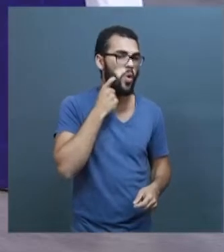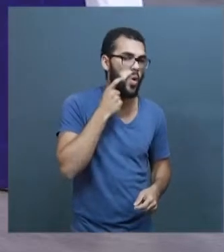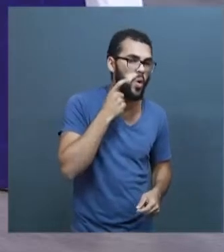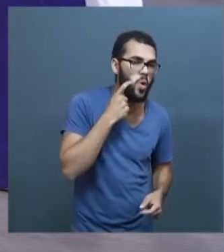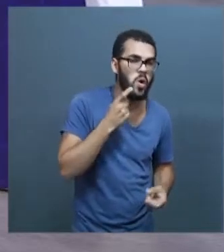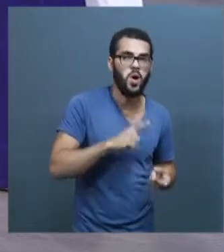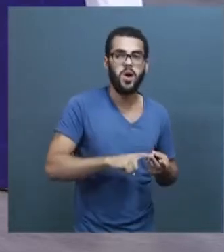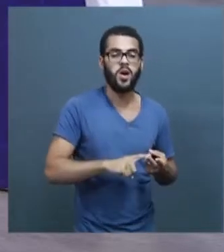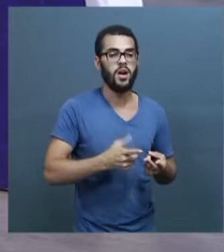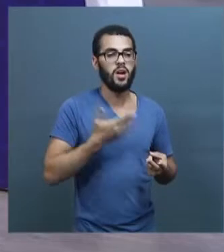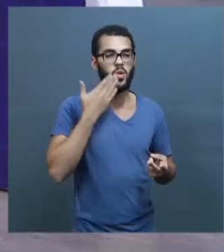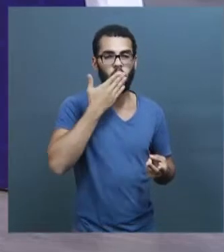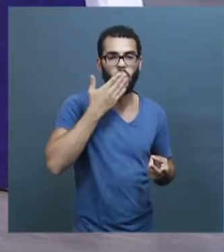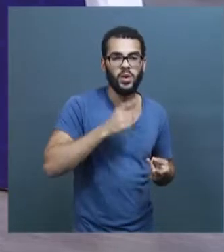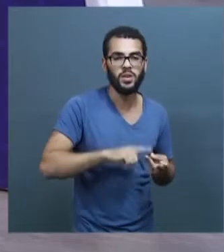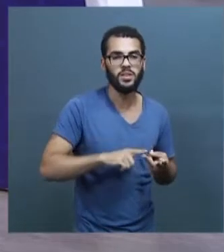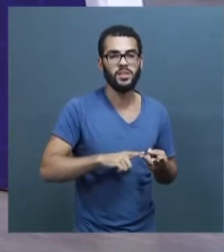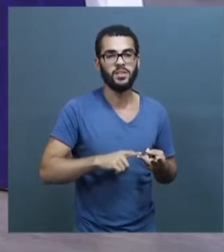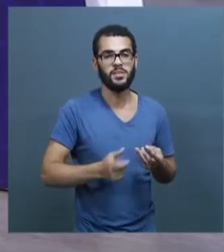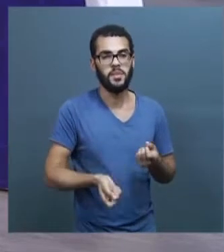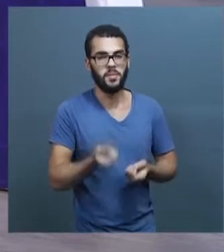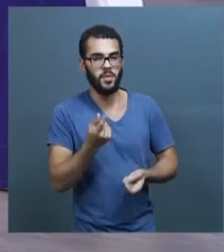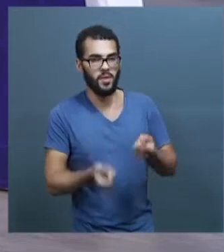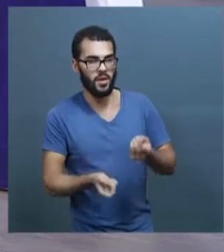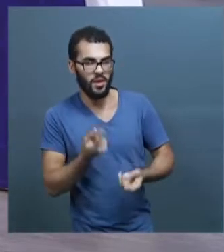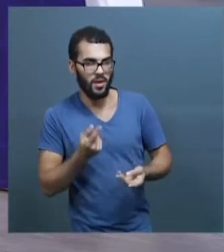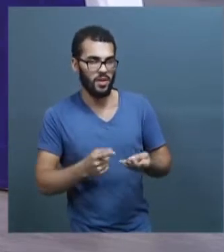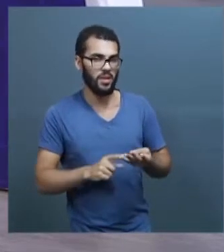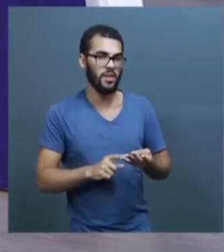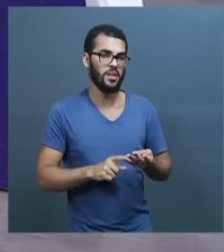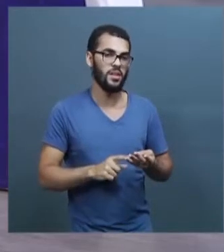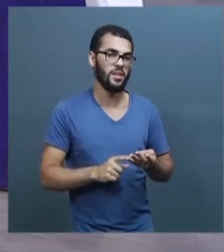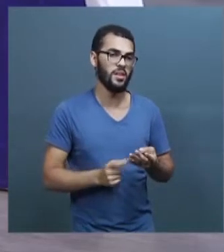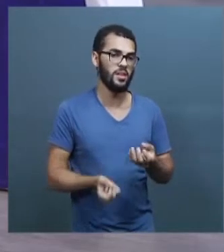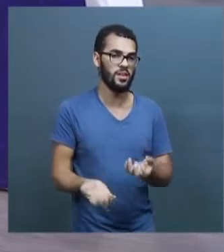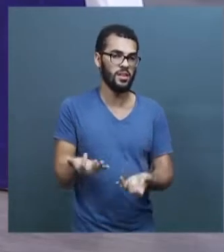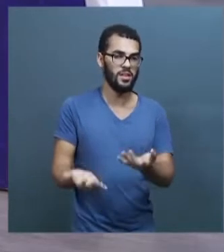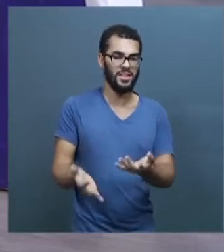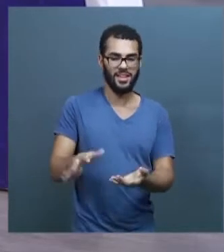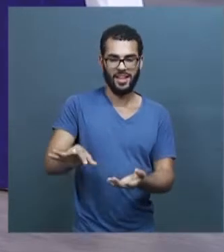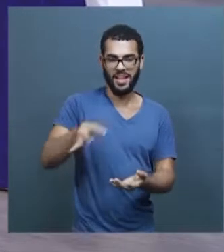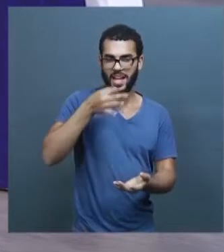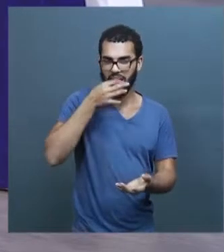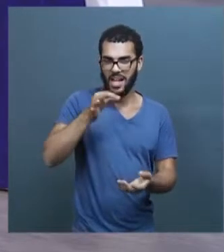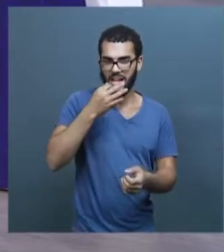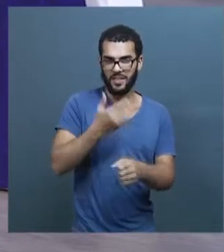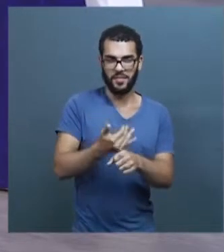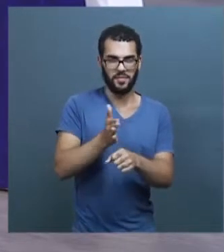A balinha, o doce, né? Isso, a pipoca, o algodão doce. A batata frita. Porque